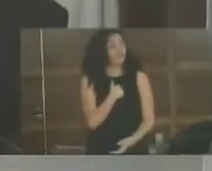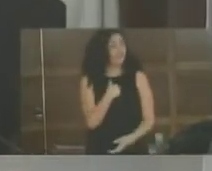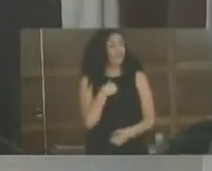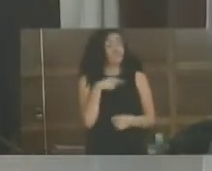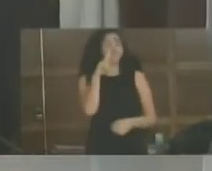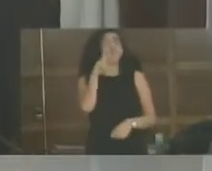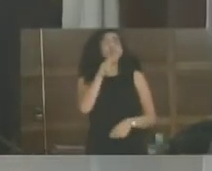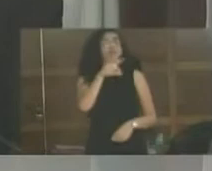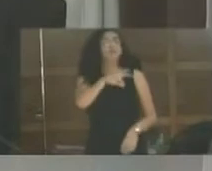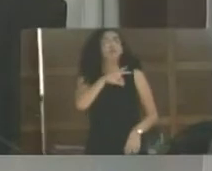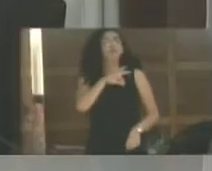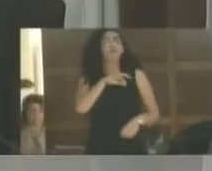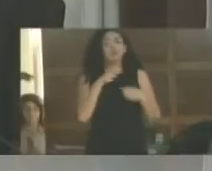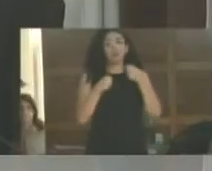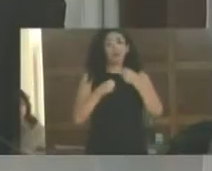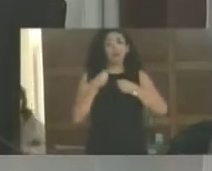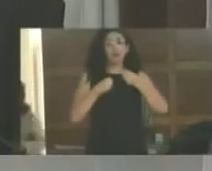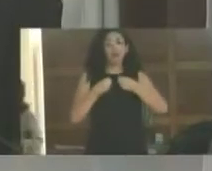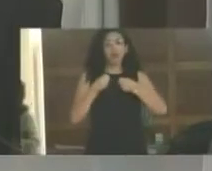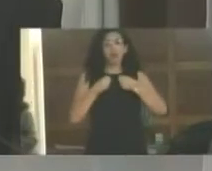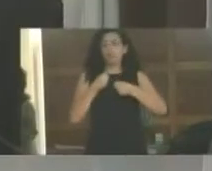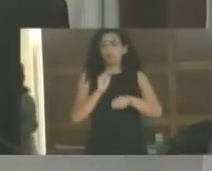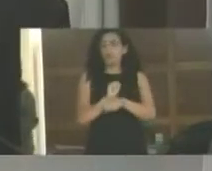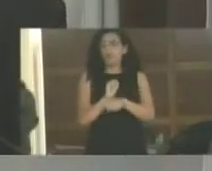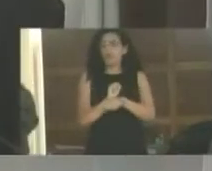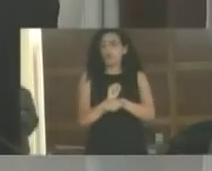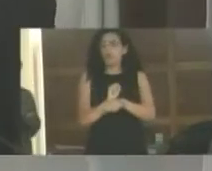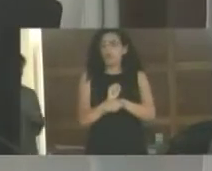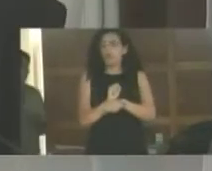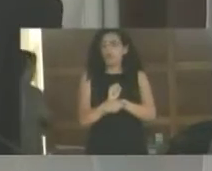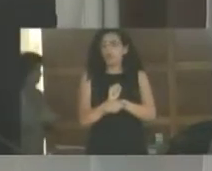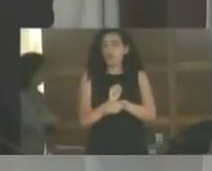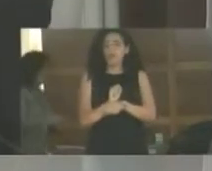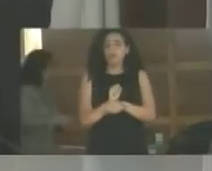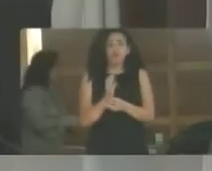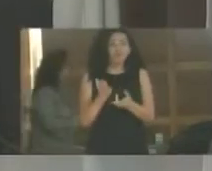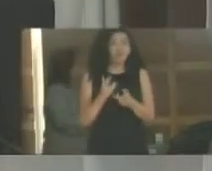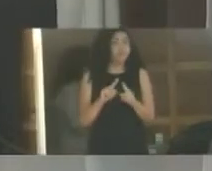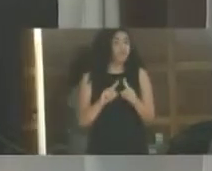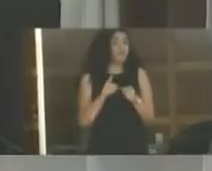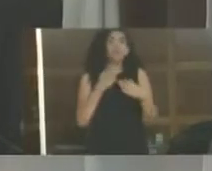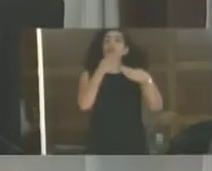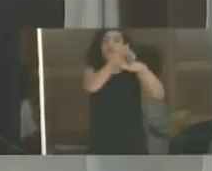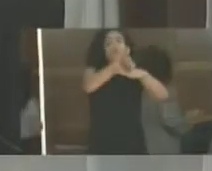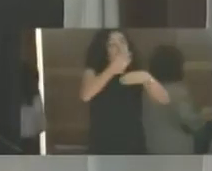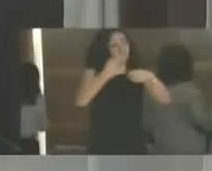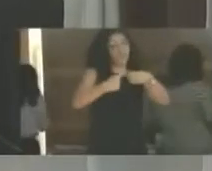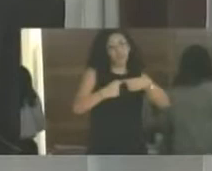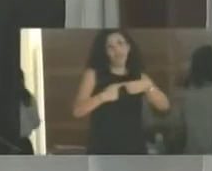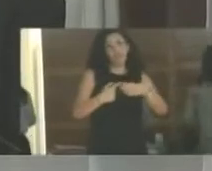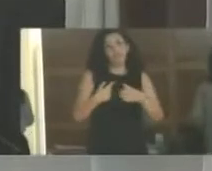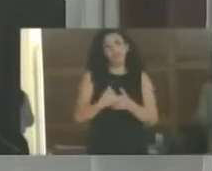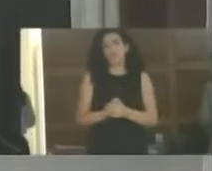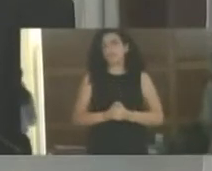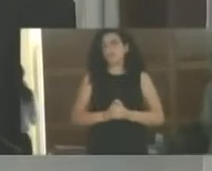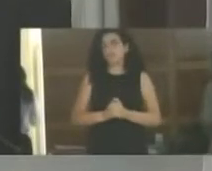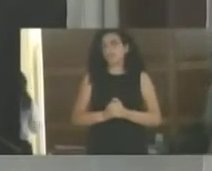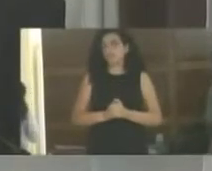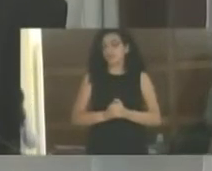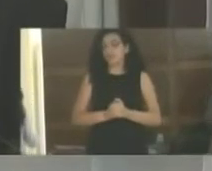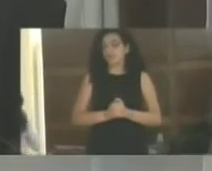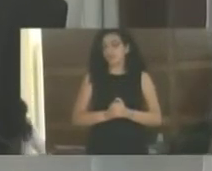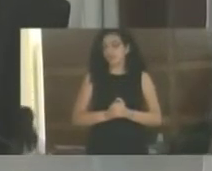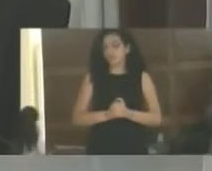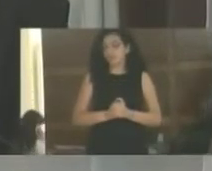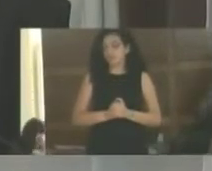parada ali, porra, aquela Portugal ali, uns pela-saco ali, duas viaturas, bota eles pra correr, pô. Pelo amor de Deus, pô. Entendeu? Aí até agora